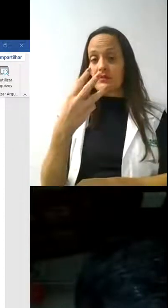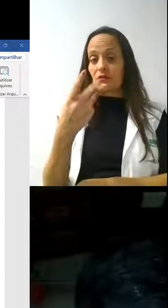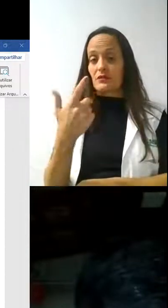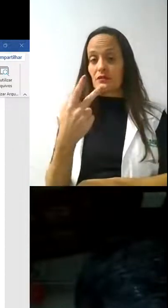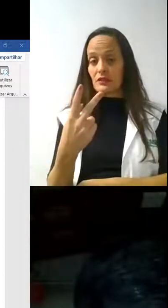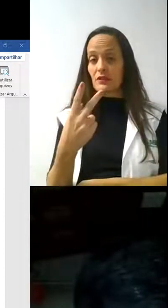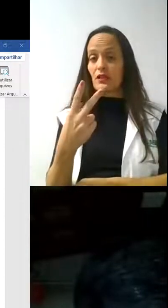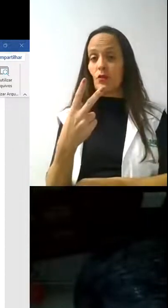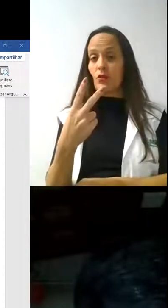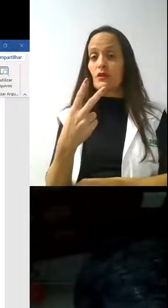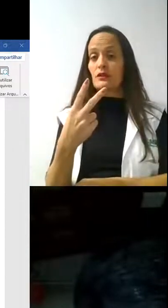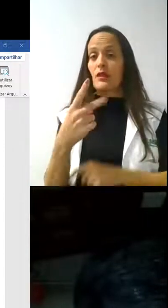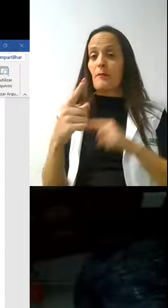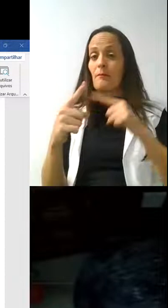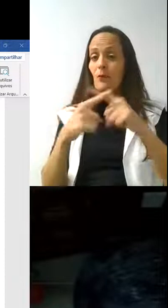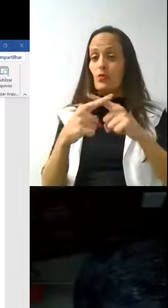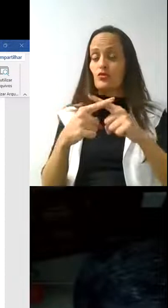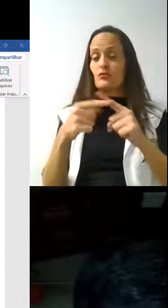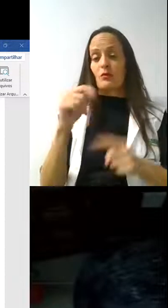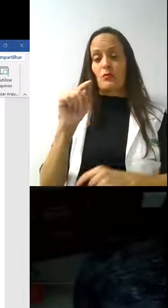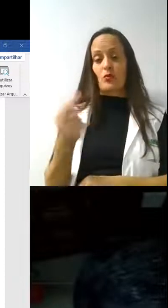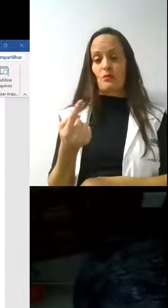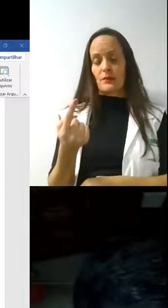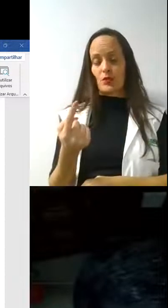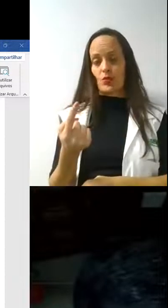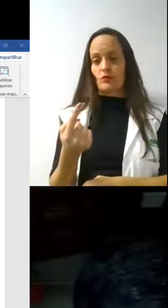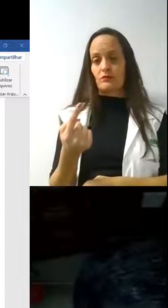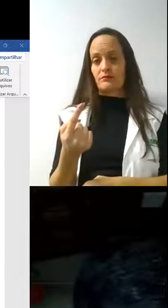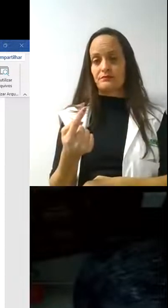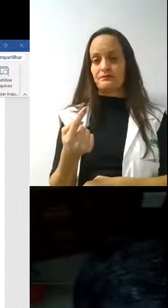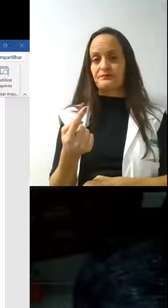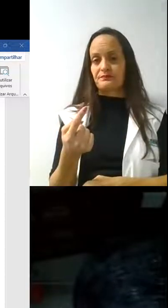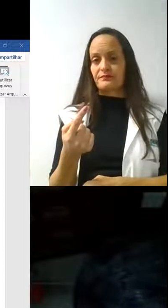exatamente. beleza. Exatamente. Bom.